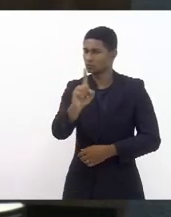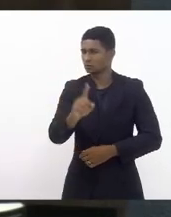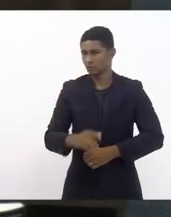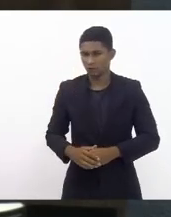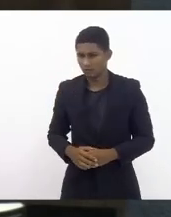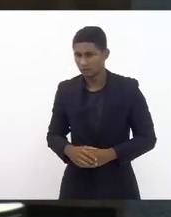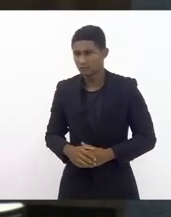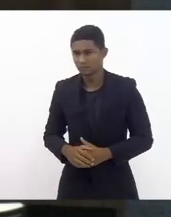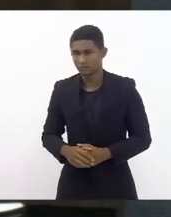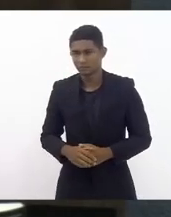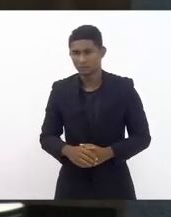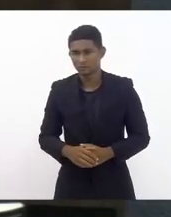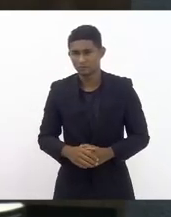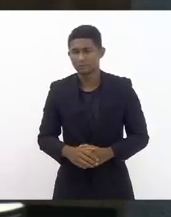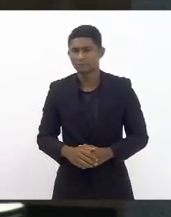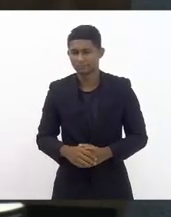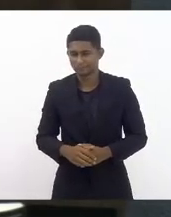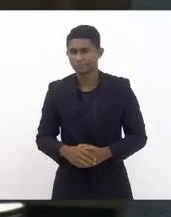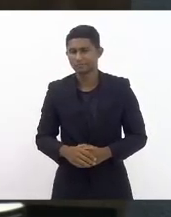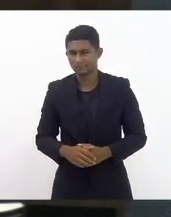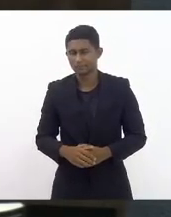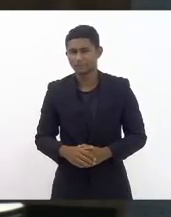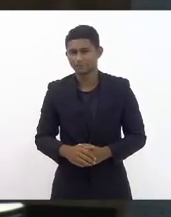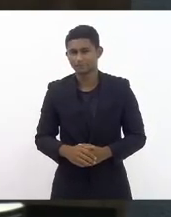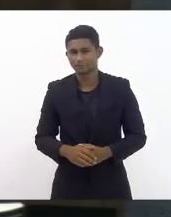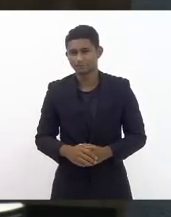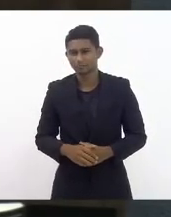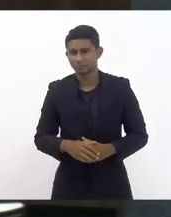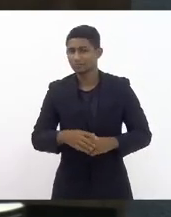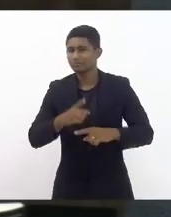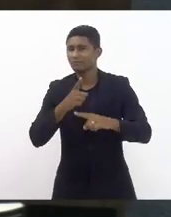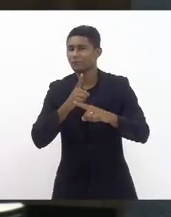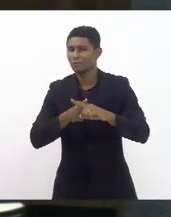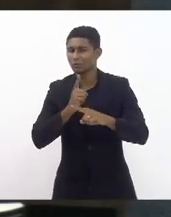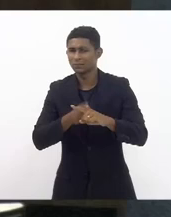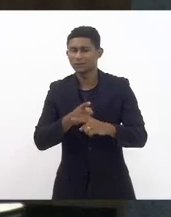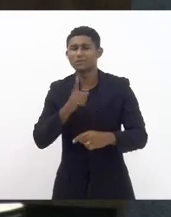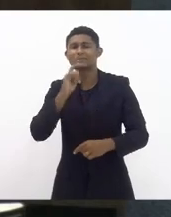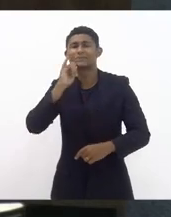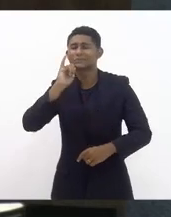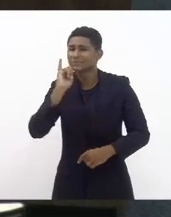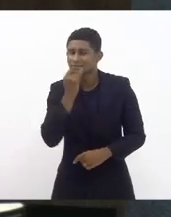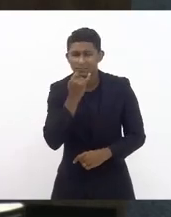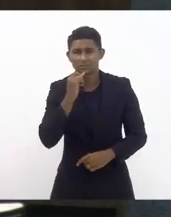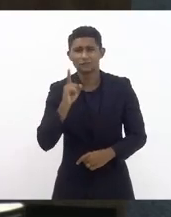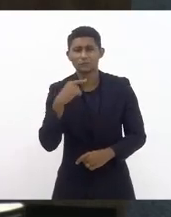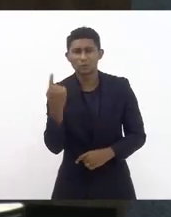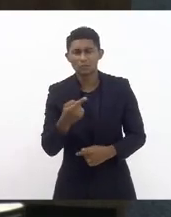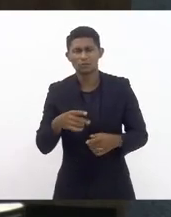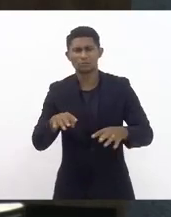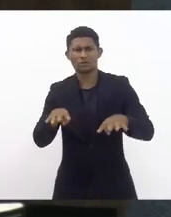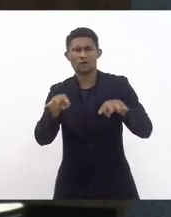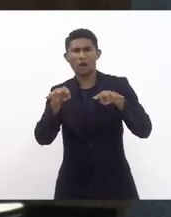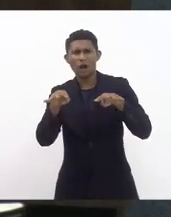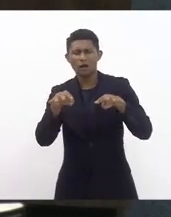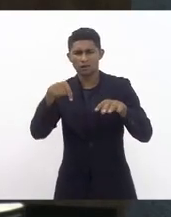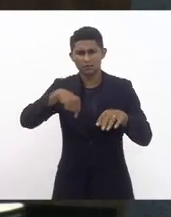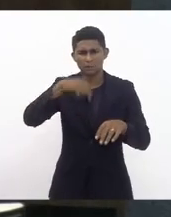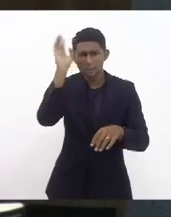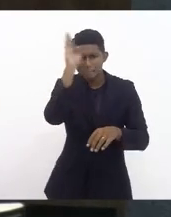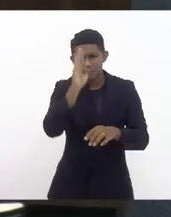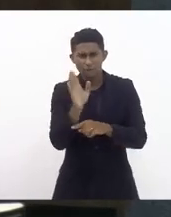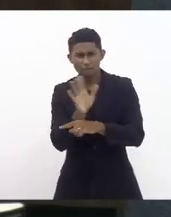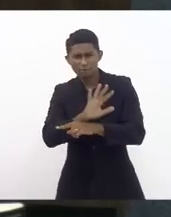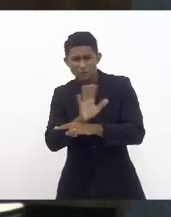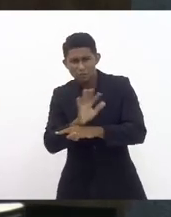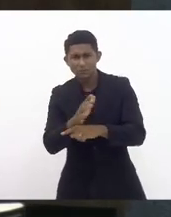deputado Pobel e Marcelo Dino, porque é triste a gente ver o cinema brasileiro tomando o rumo